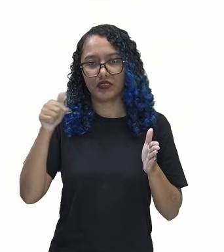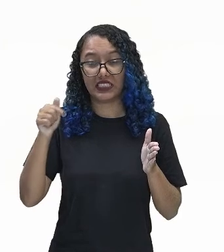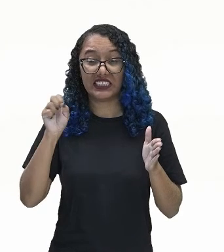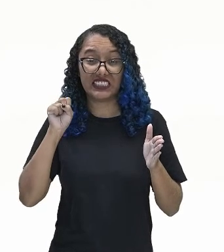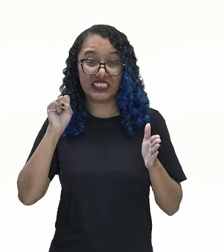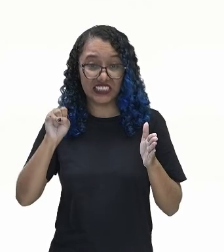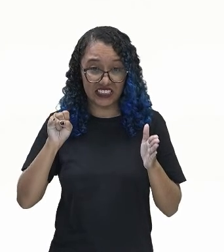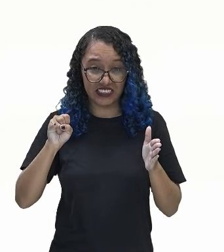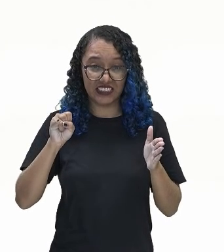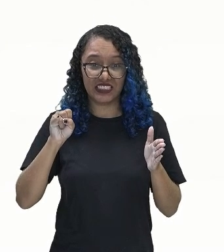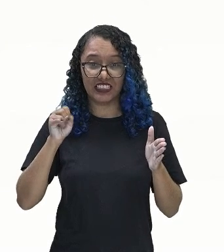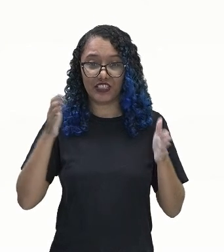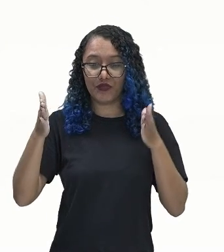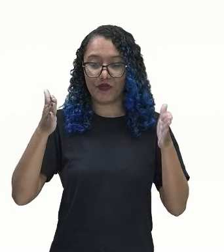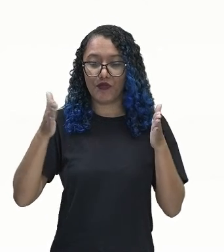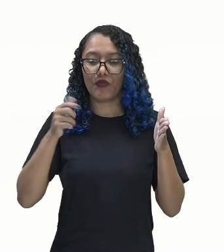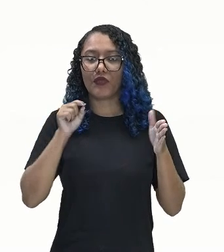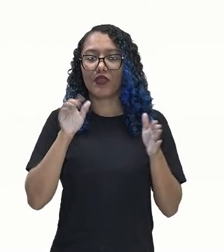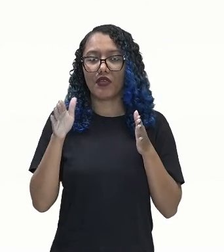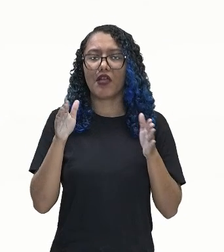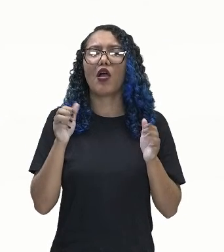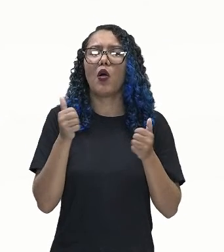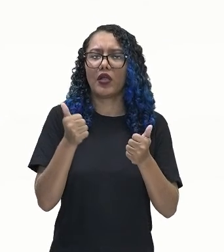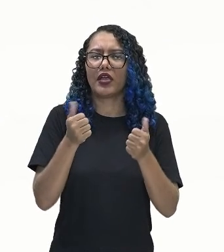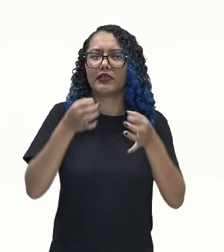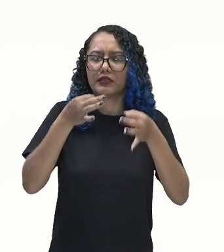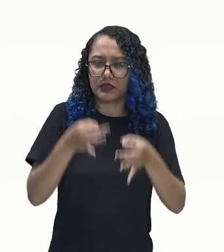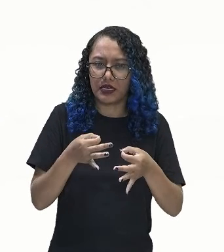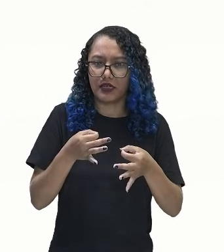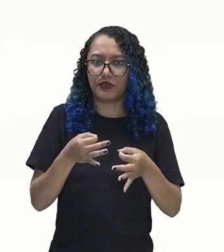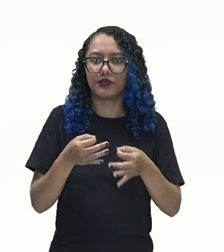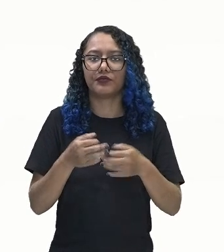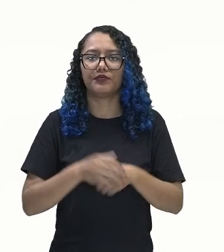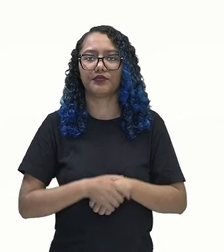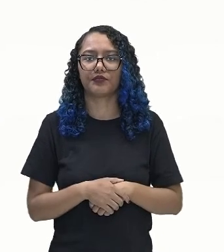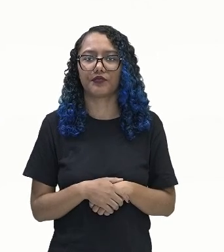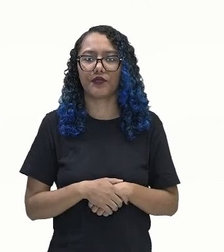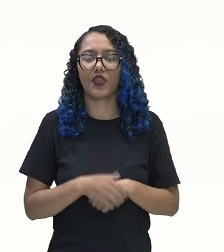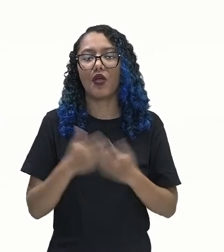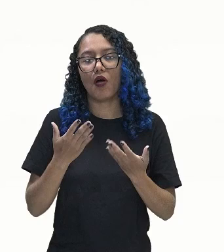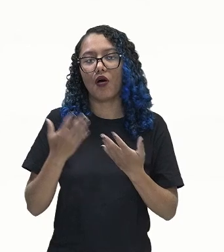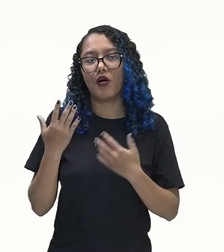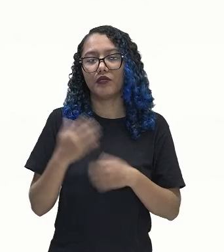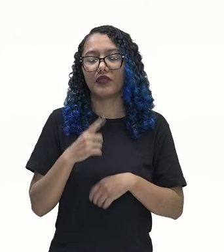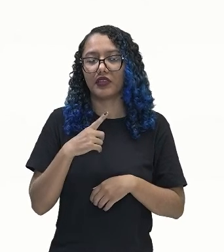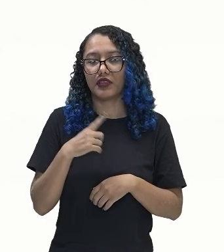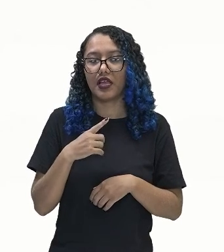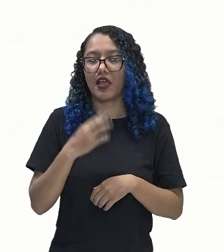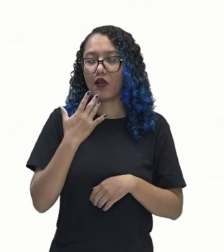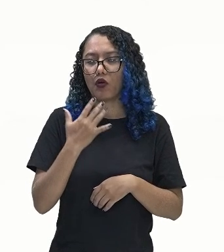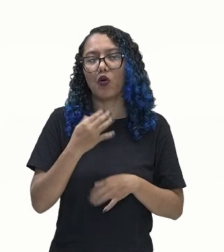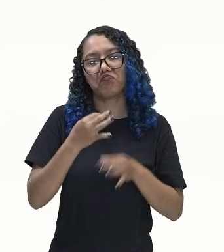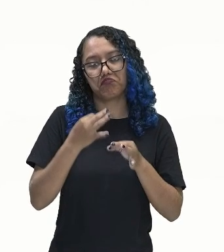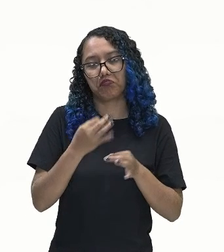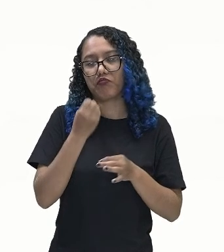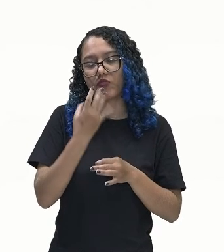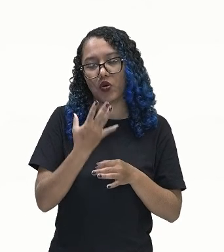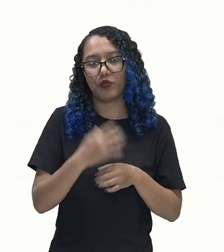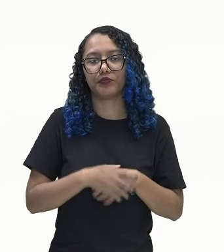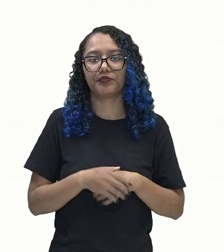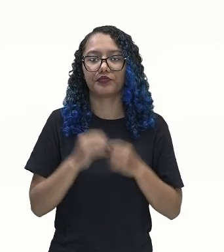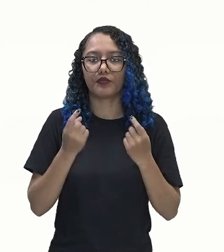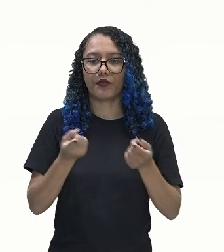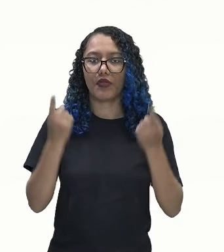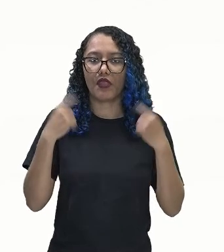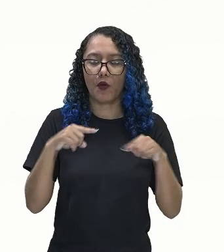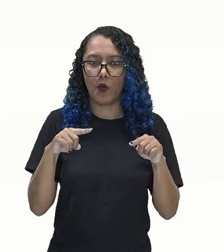tiver entre isso aí, ele tá bem. Então, ele tá ali entre, tanto que olha a corzinha aqui. Beleza. Aí, logo depois,